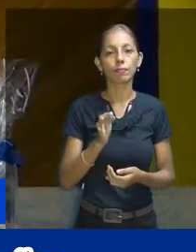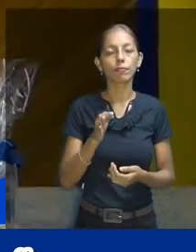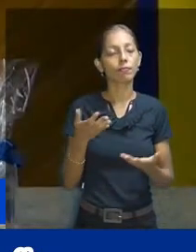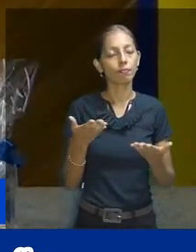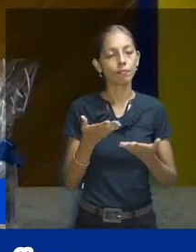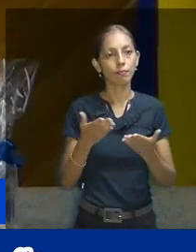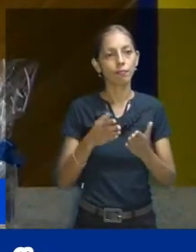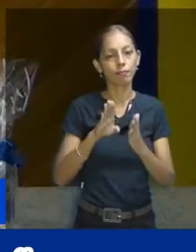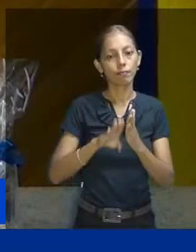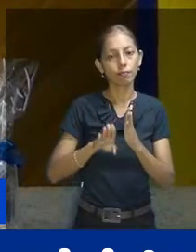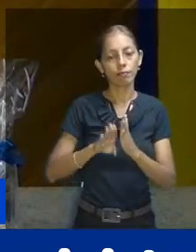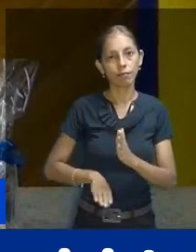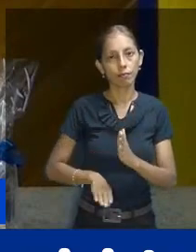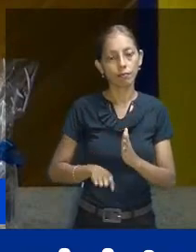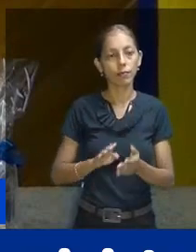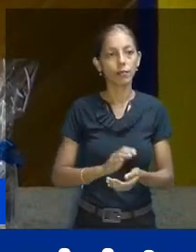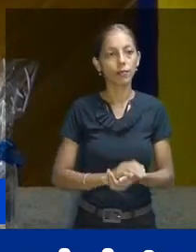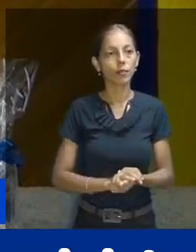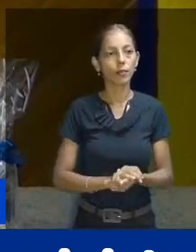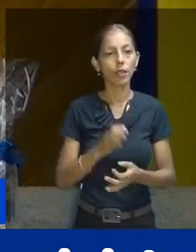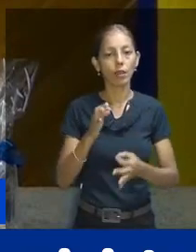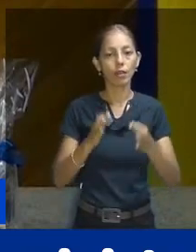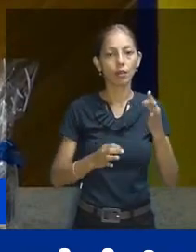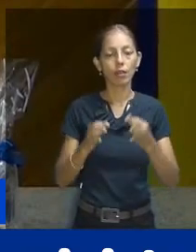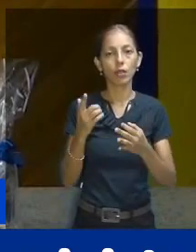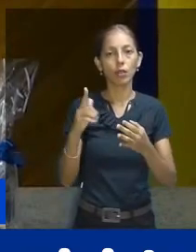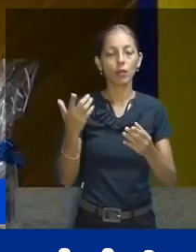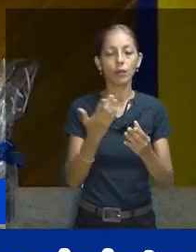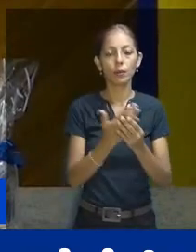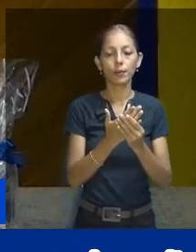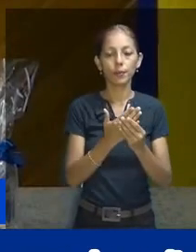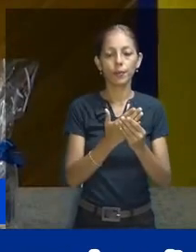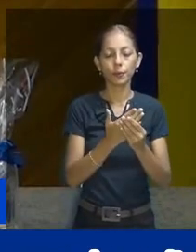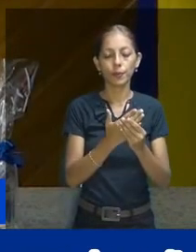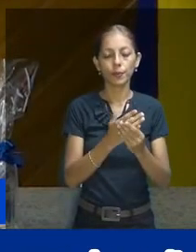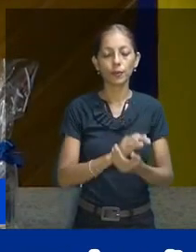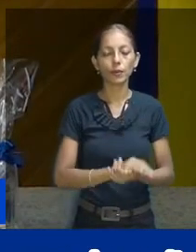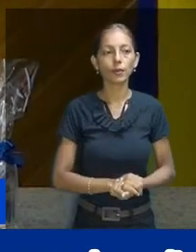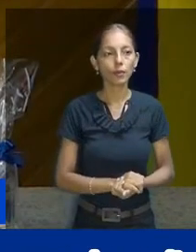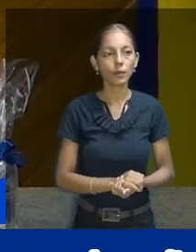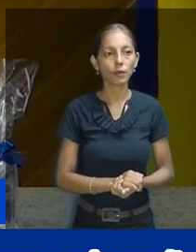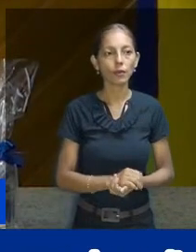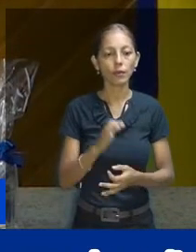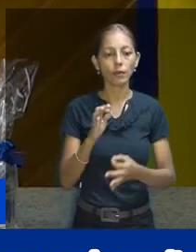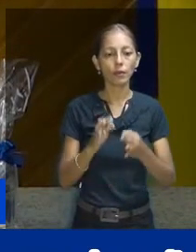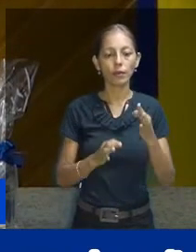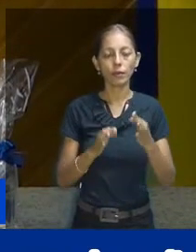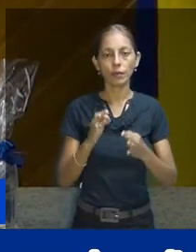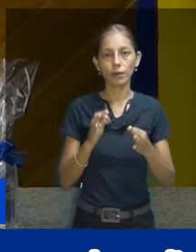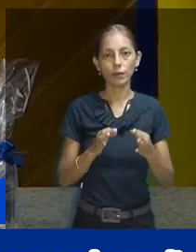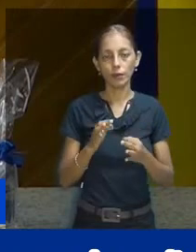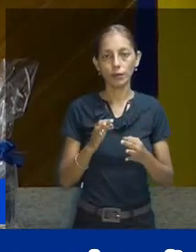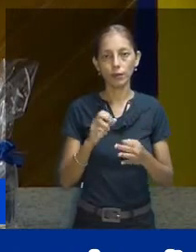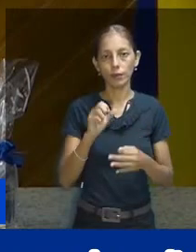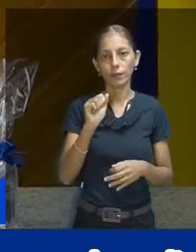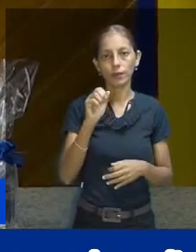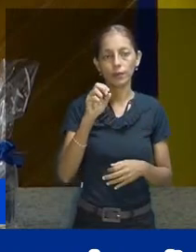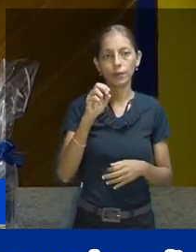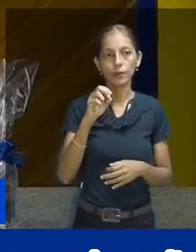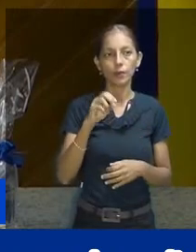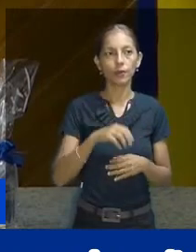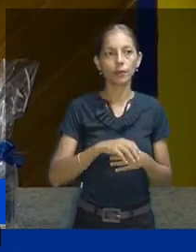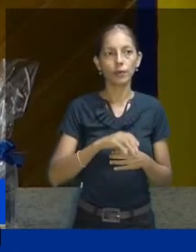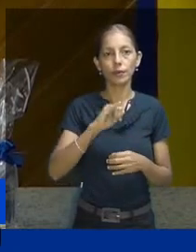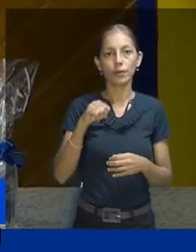razões. Nós julgaremos, então, agora os processos trazidos em mesa pelo doutor Juscelio. Doutor Anselmo, se Vossa Excelência quiser ficar